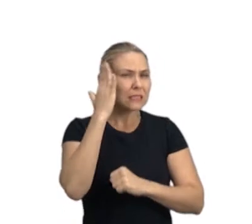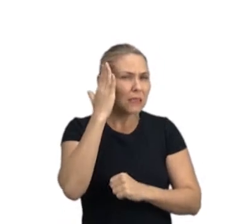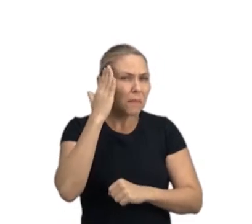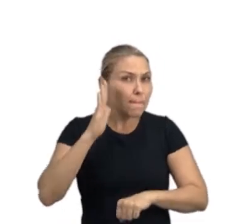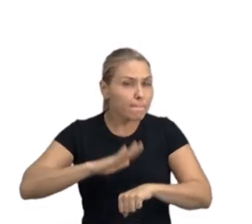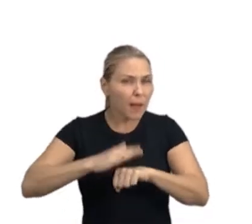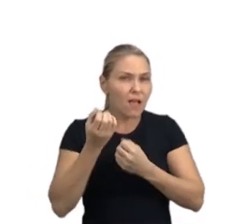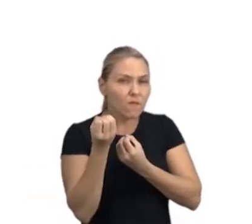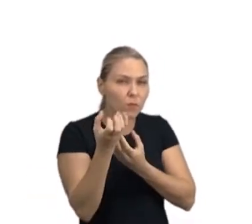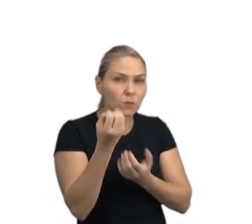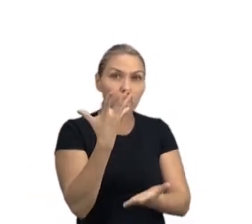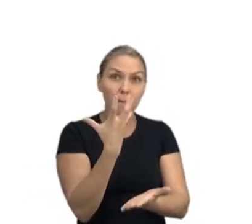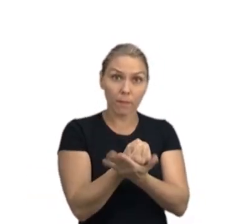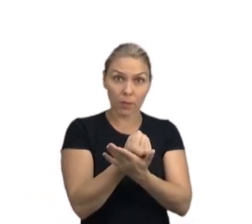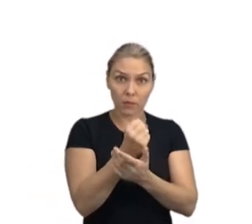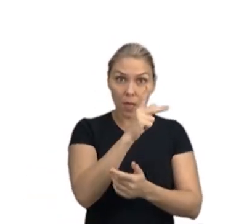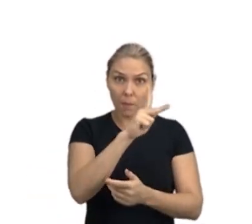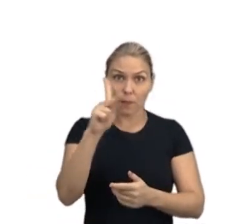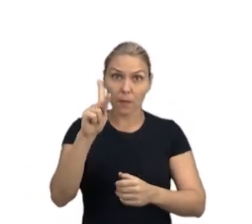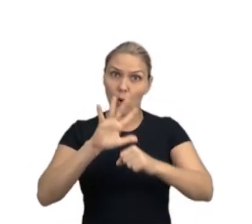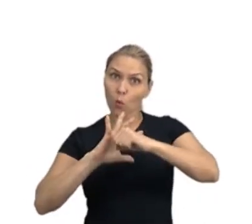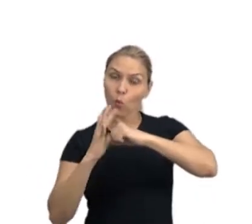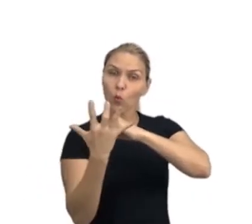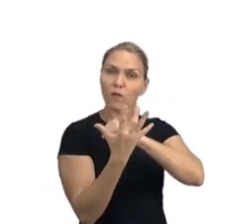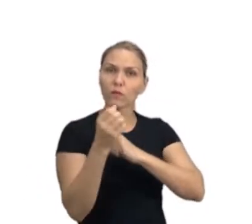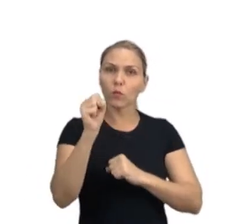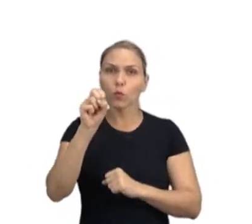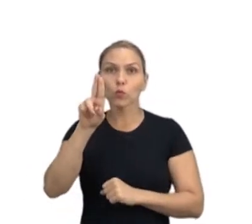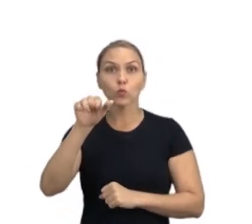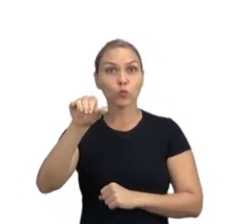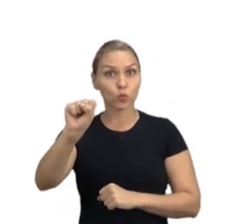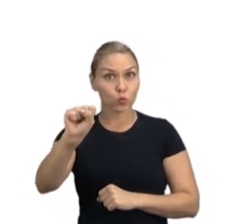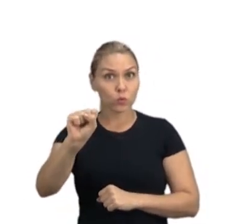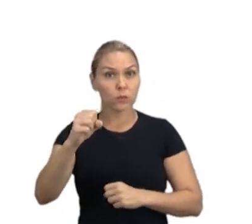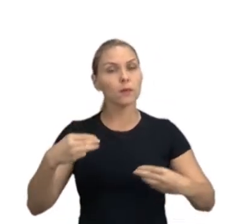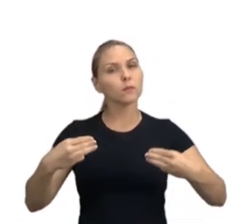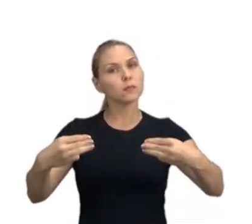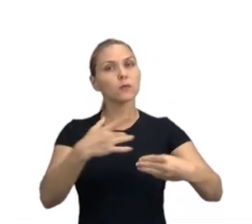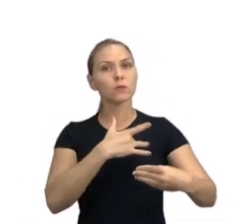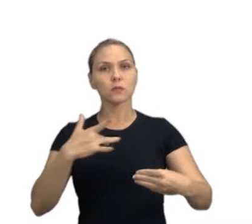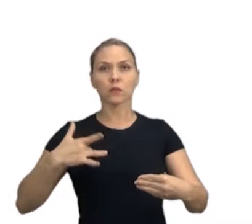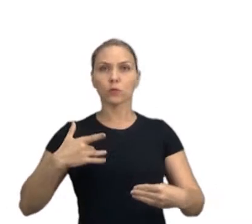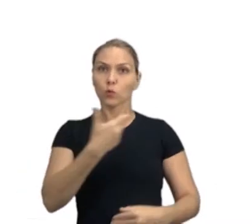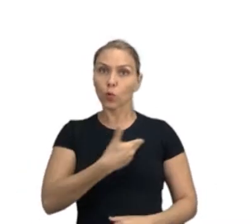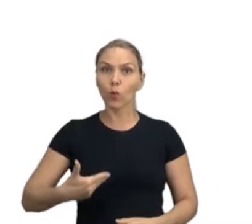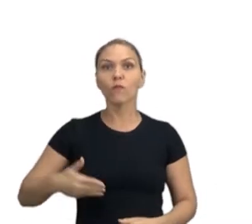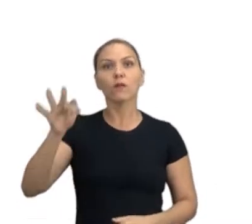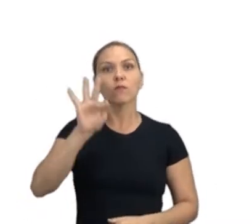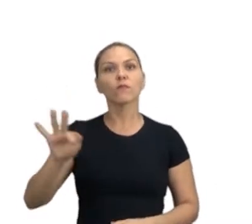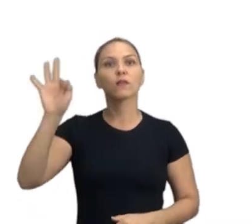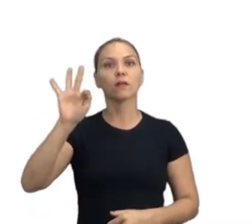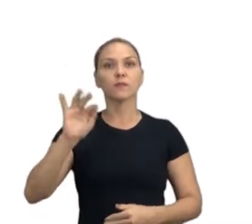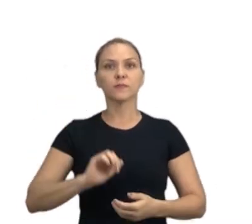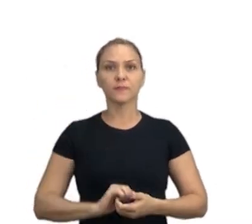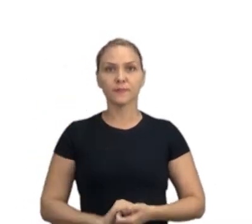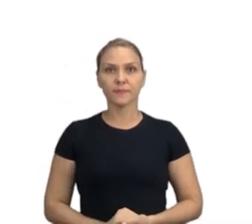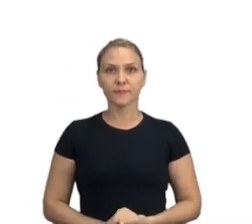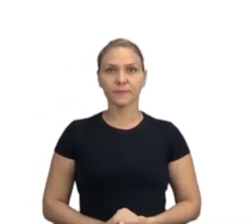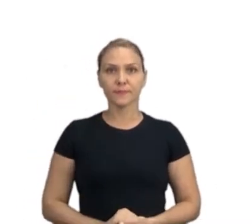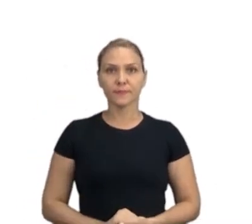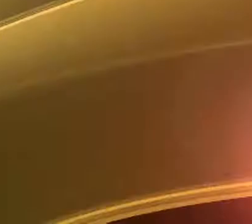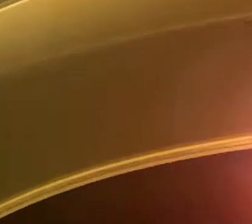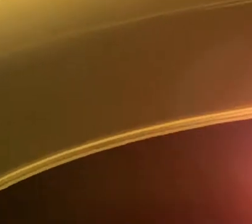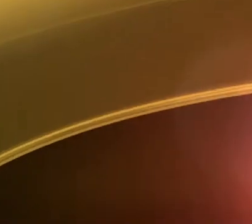O programa Destaques da Governo Federal.